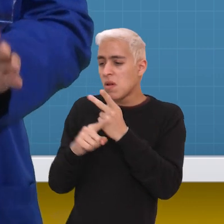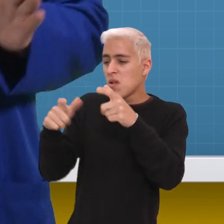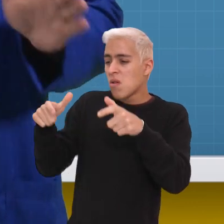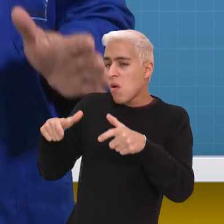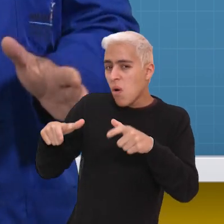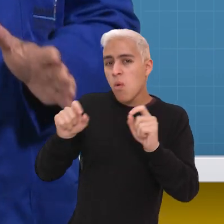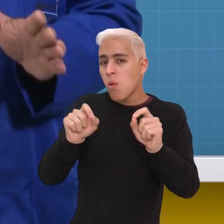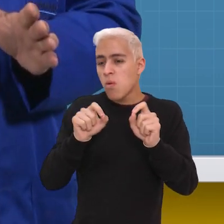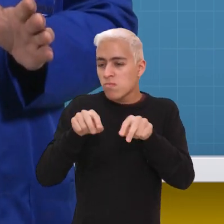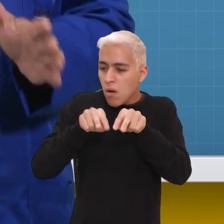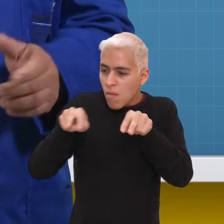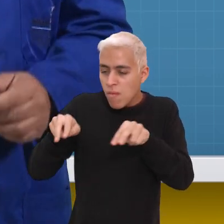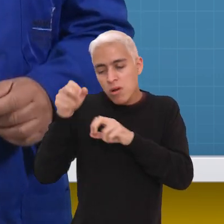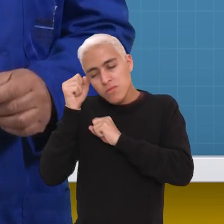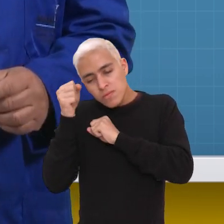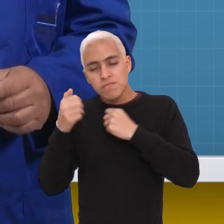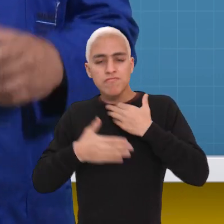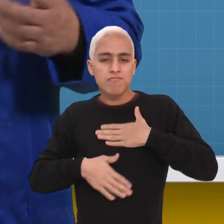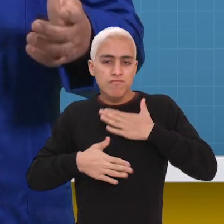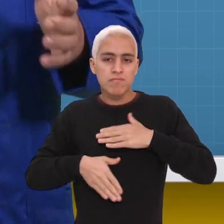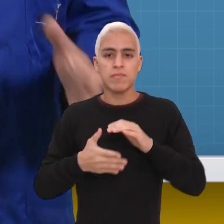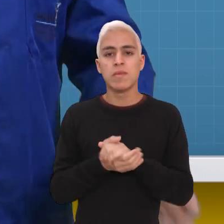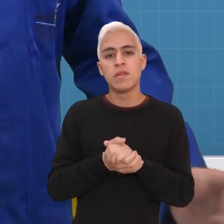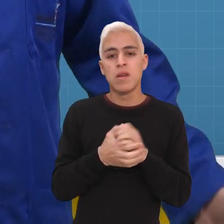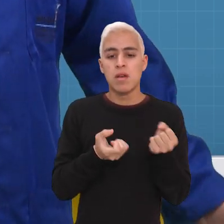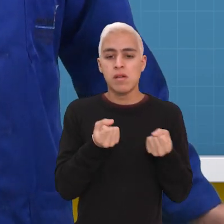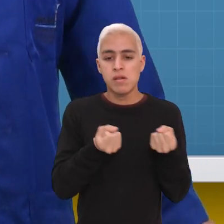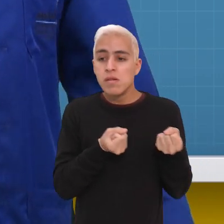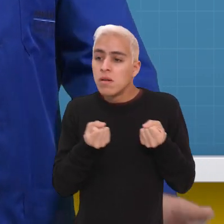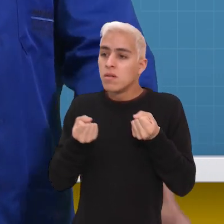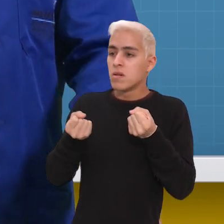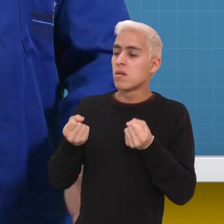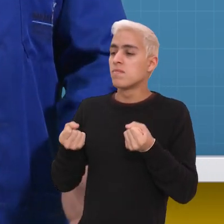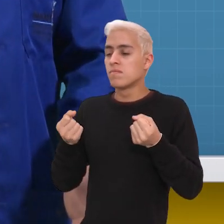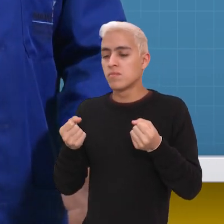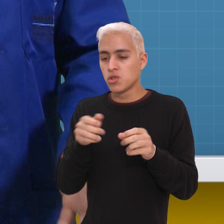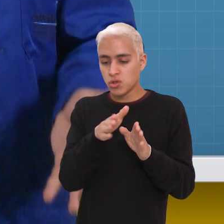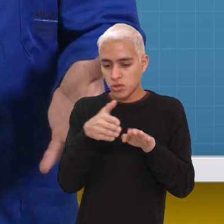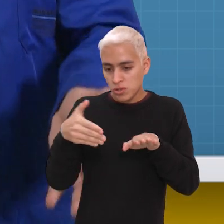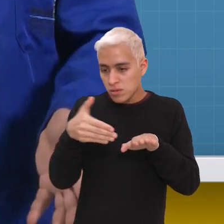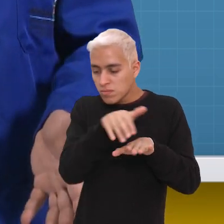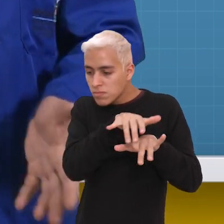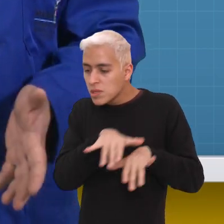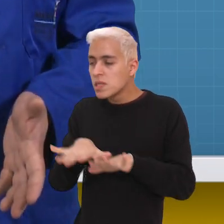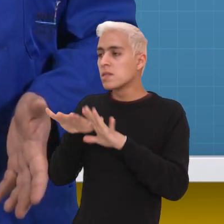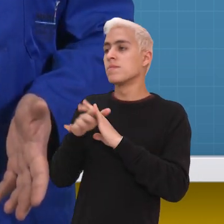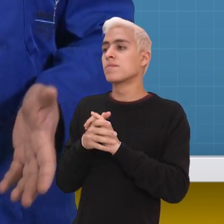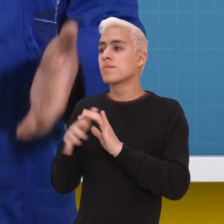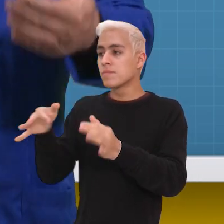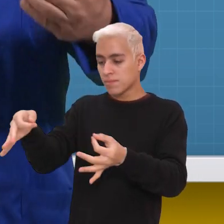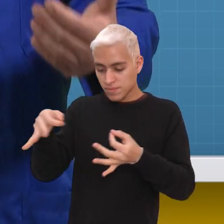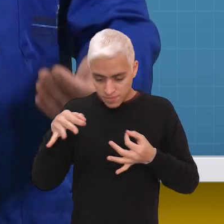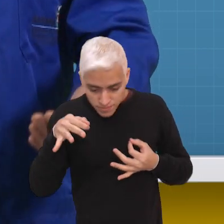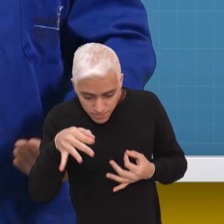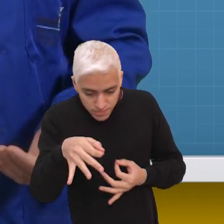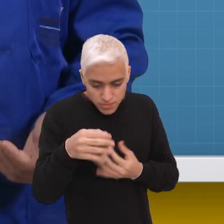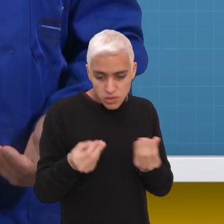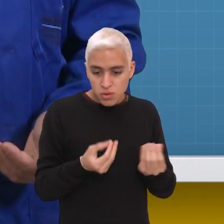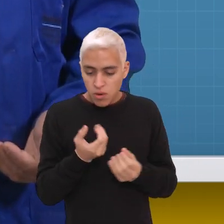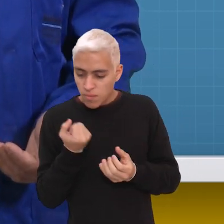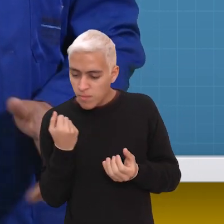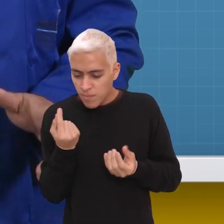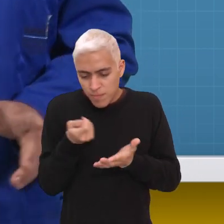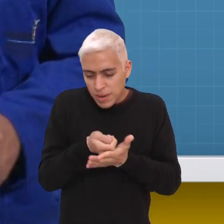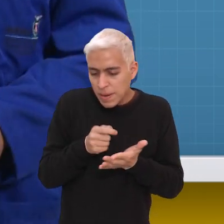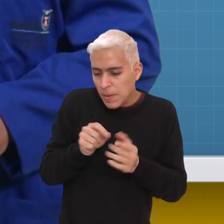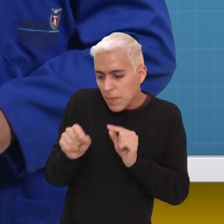né? Um estabelecimento de hospedagem. E aí chegaram de cara, deram a tabela de preço para eles. Aí eles pegaram a tabela de